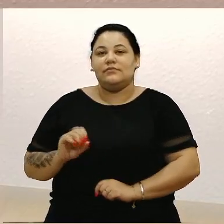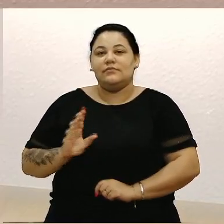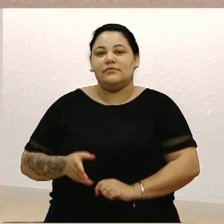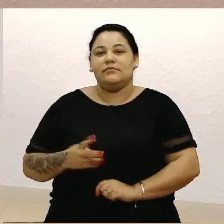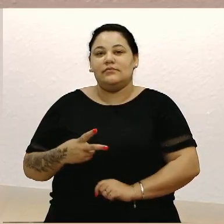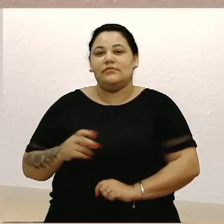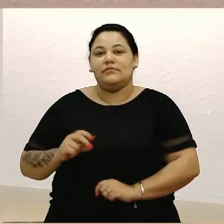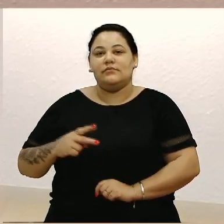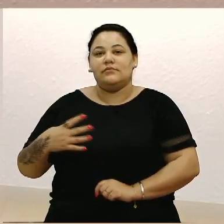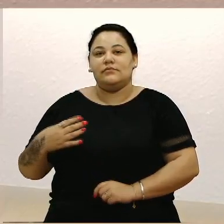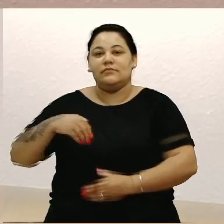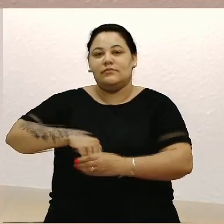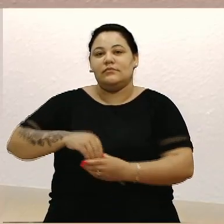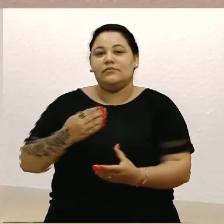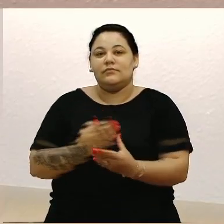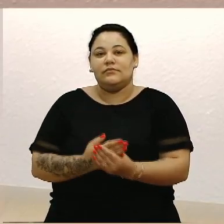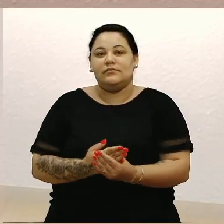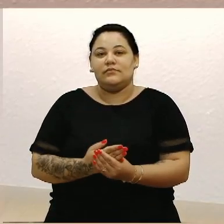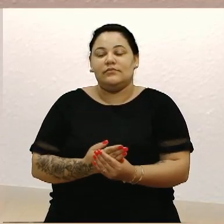150/2024, contido no processo